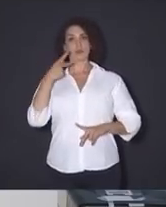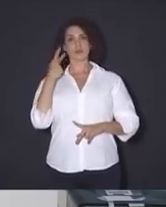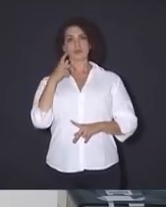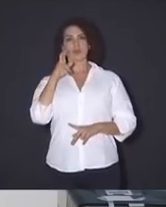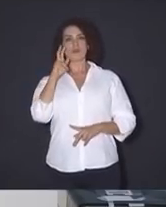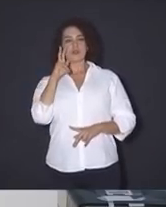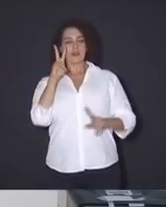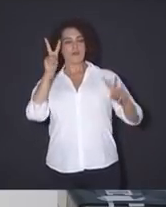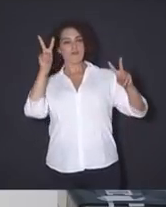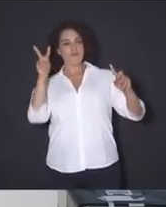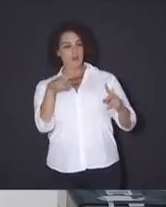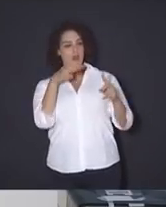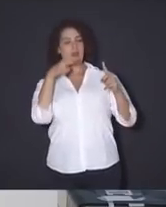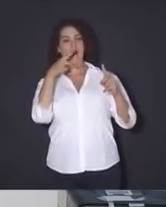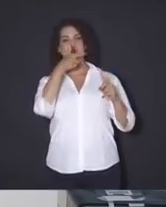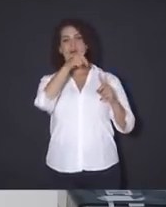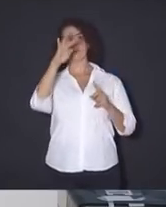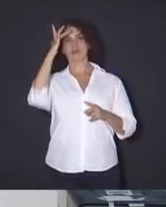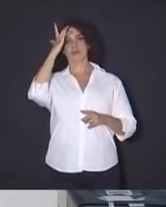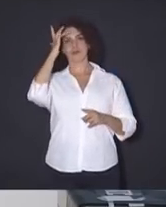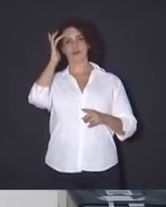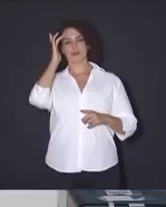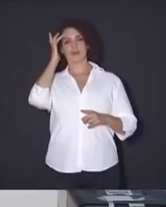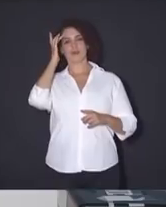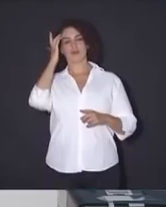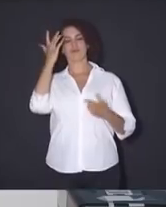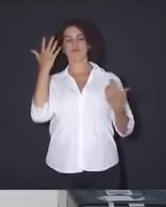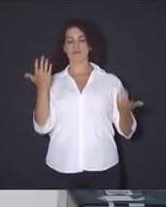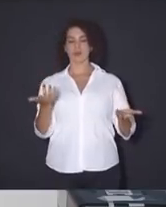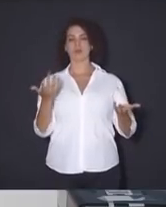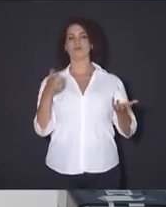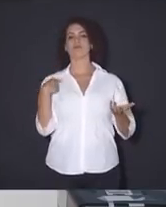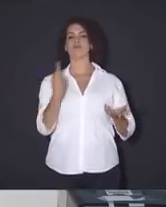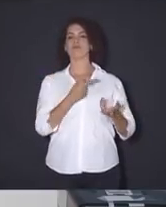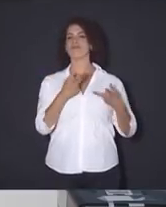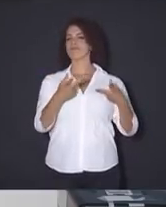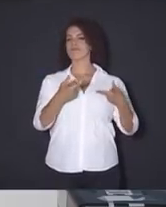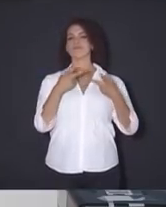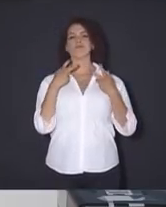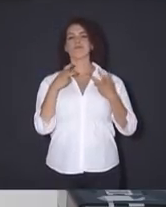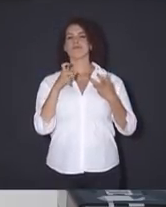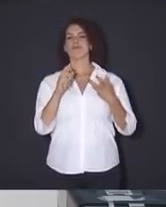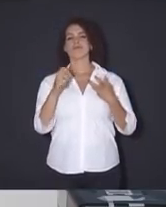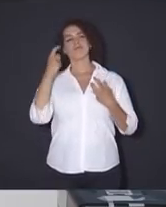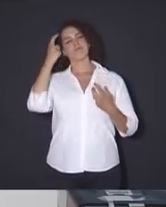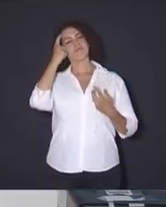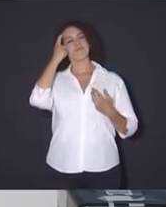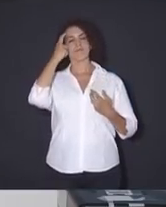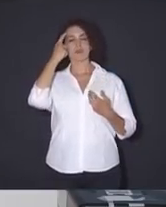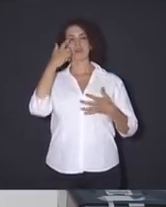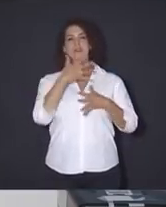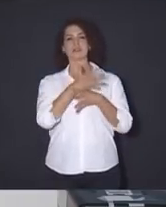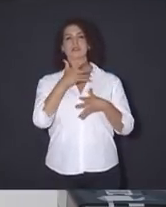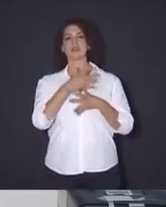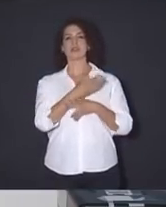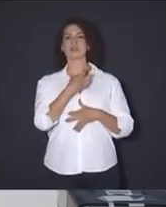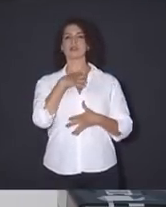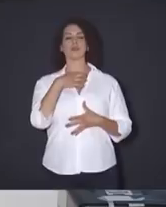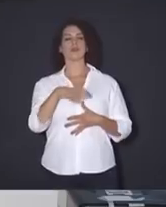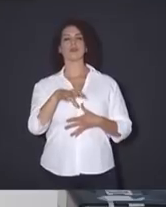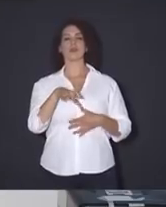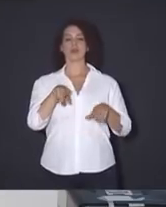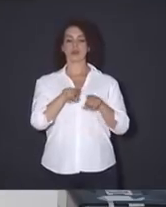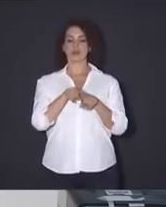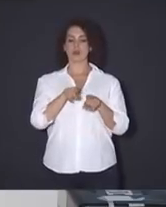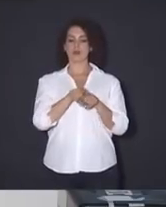outro onde você gera empatia e o que nós observamos quando pensamos a cidade de salvador e região